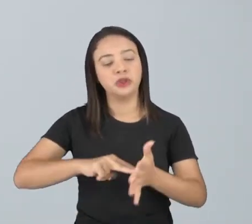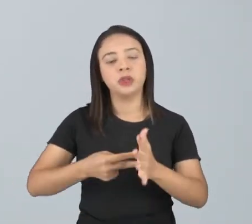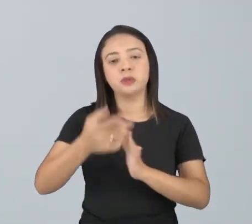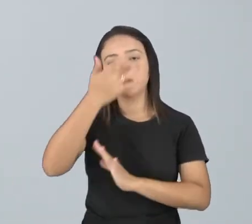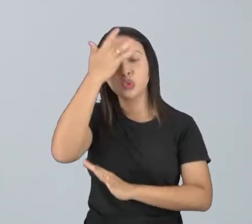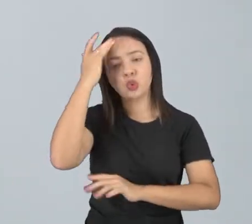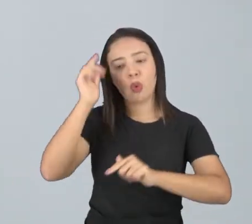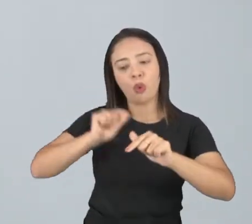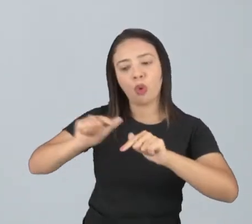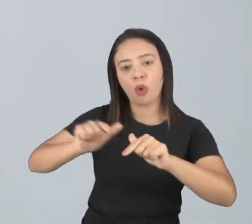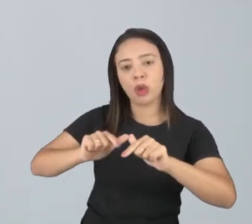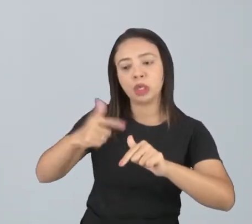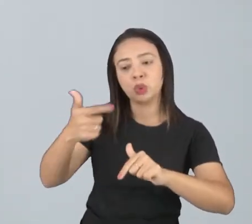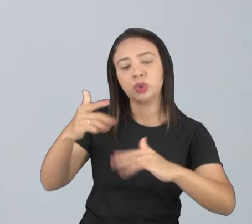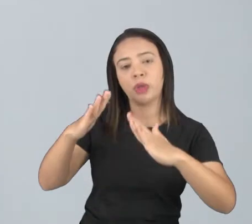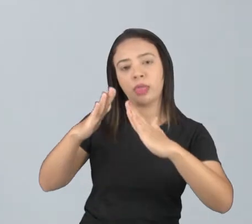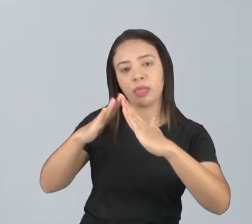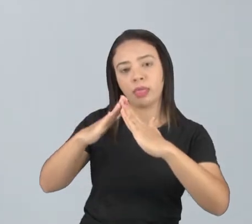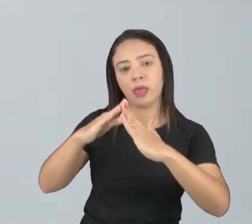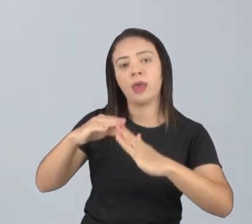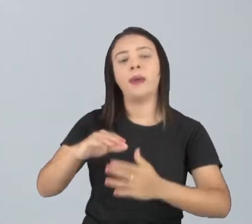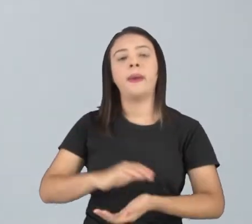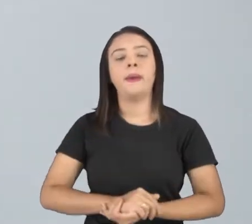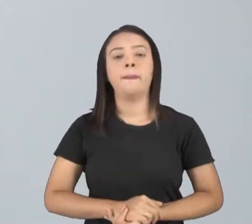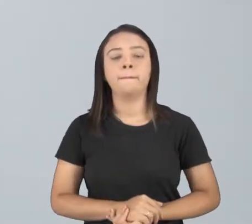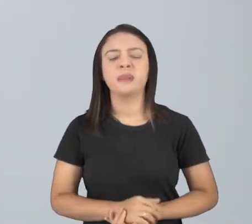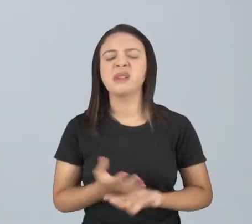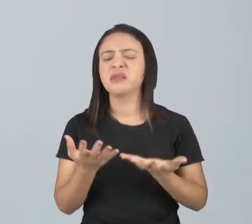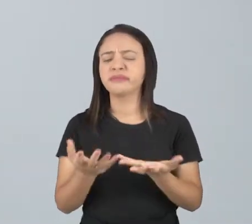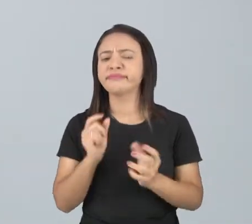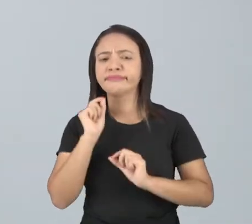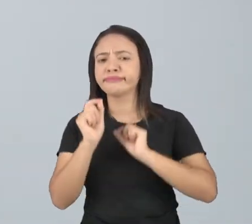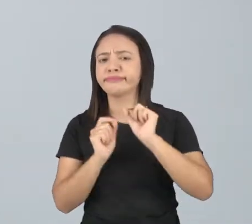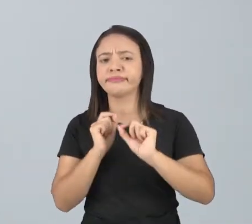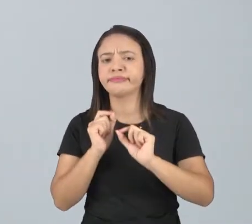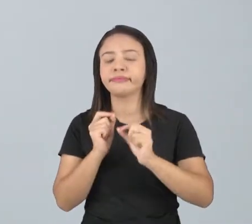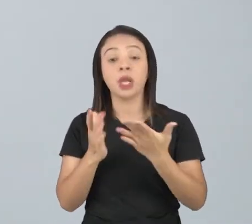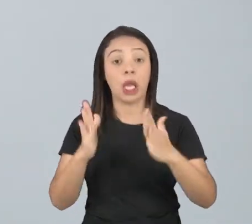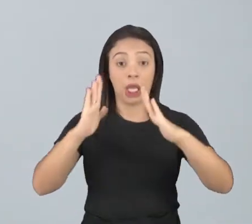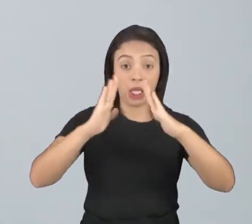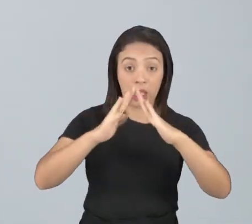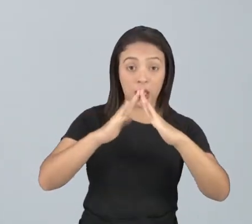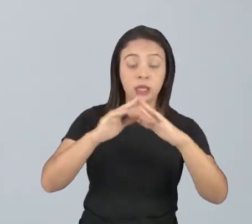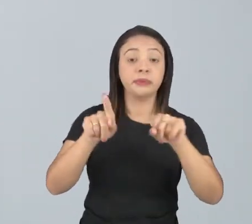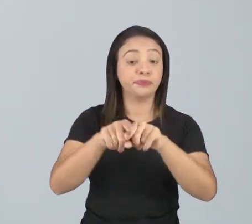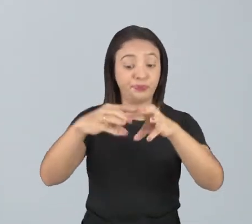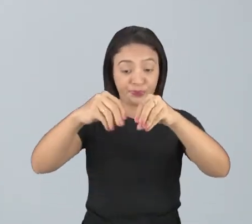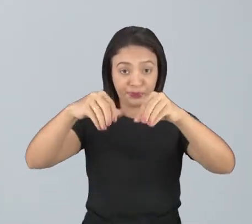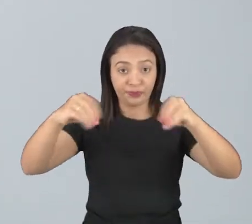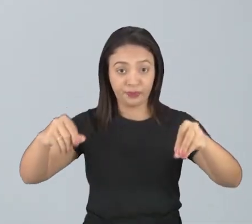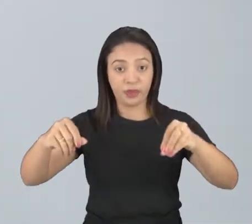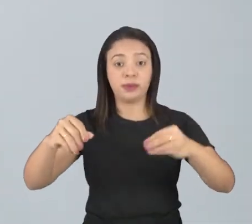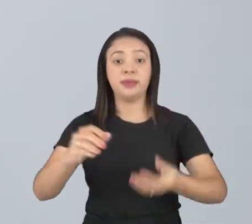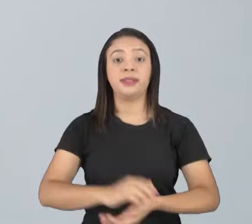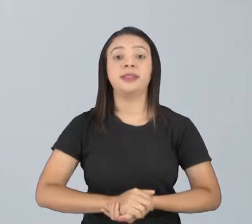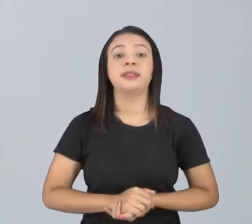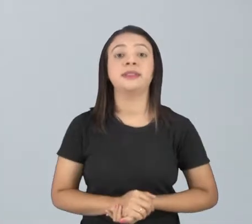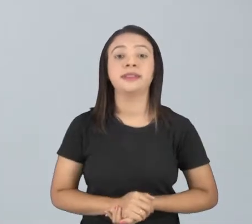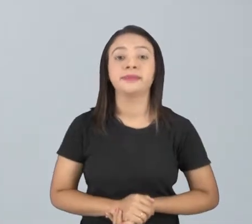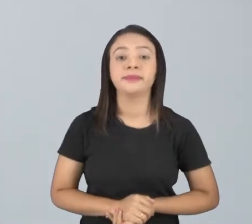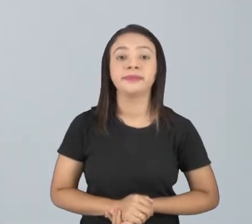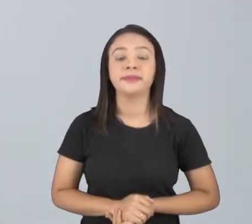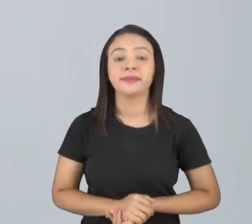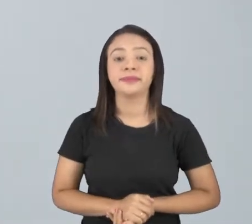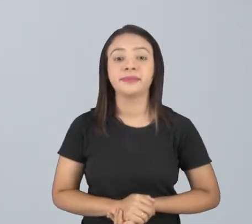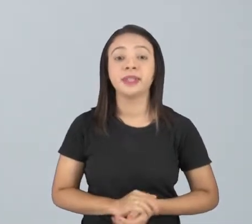Sem Teto. Então, eles reivindicam o quê? Qual é a reivindicação deles? Moradia e terras, certo?